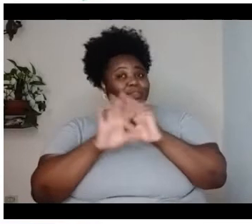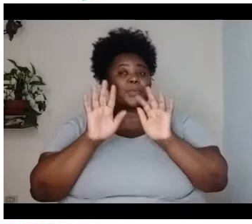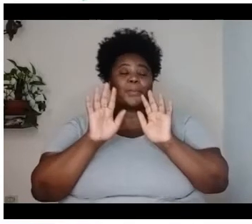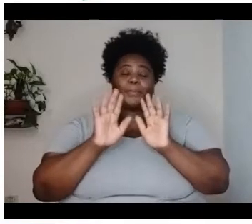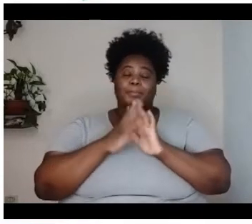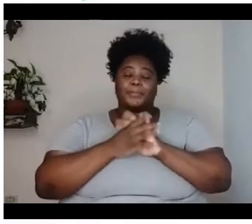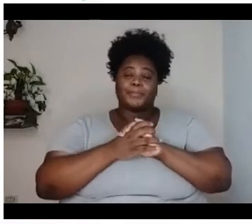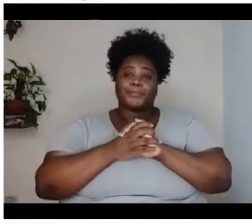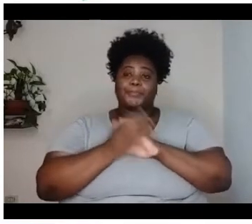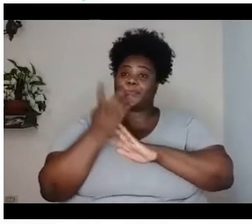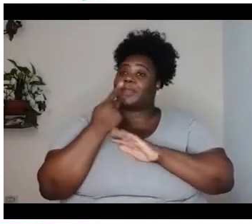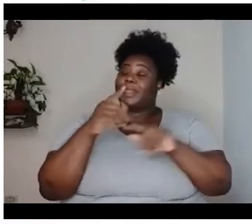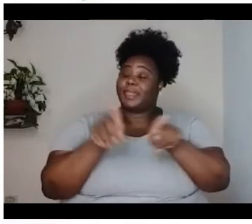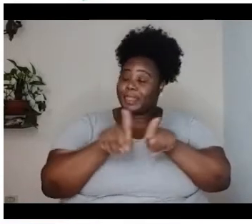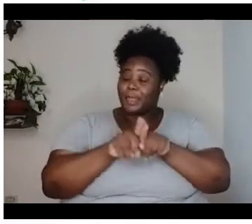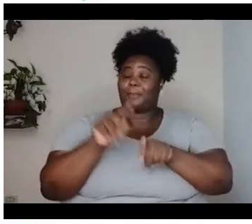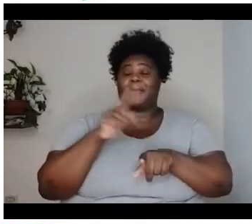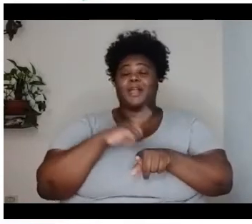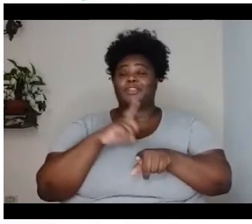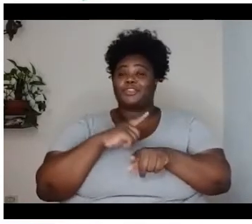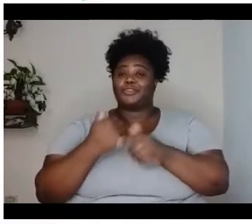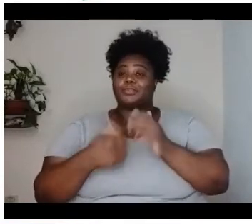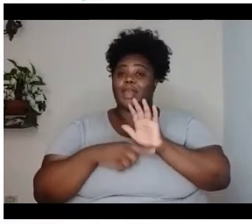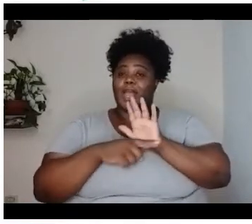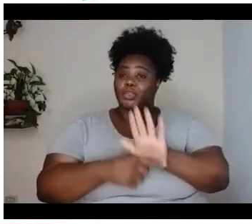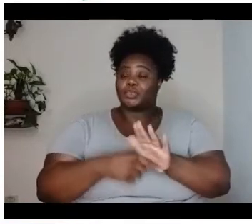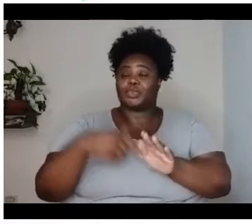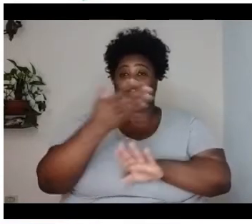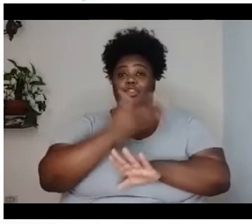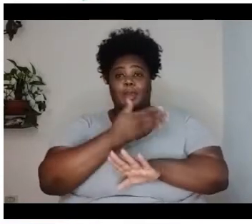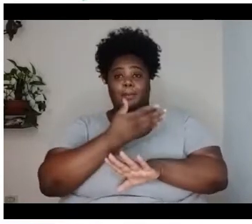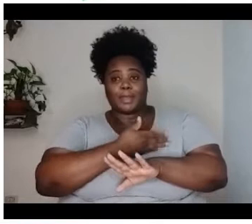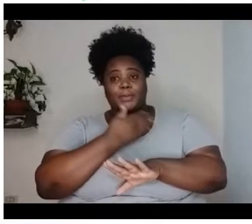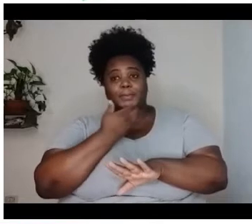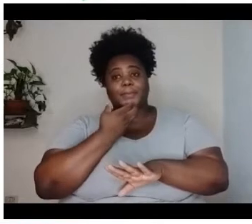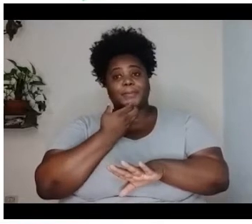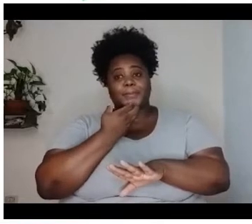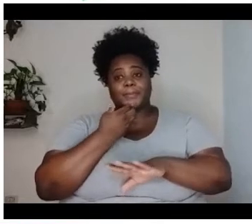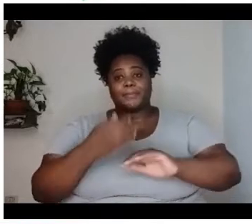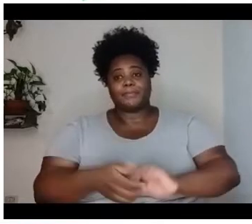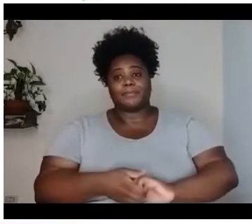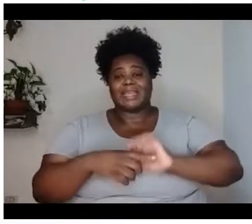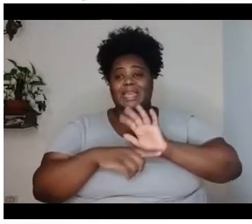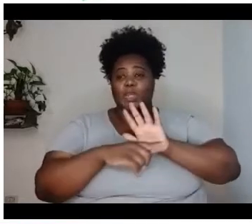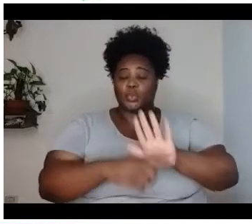Eu contei com a ajuda também de amigos, né, que